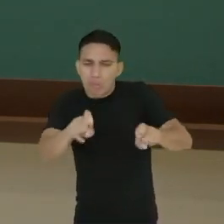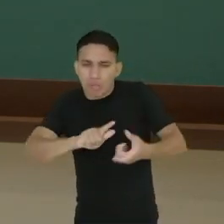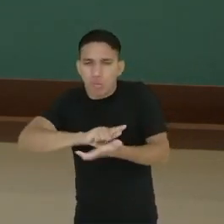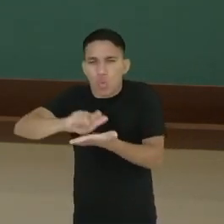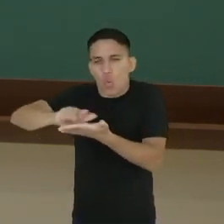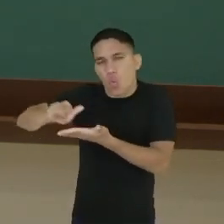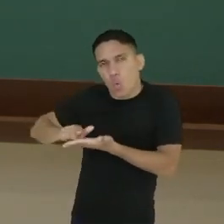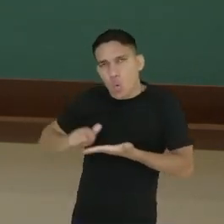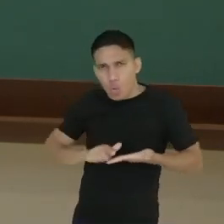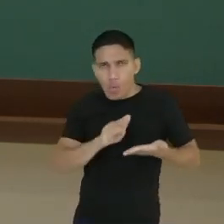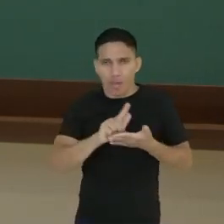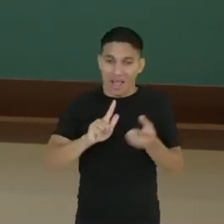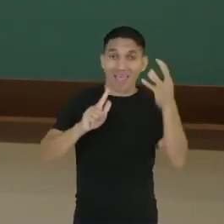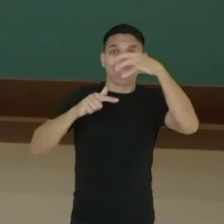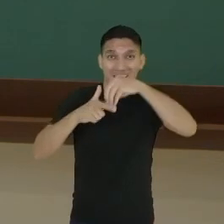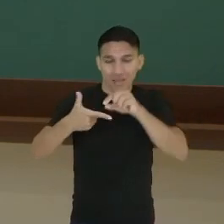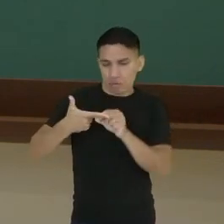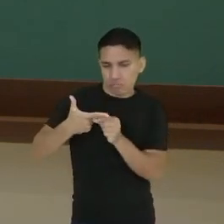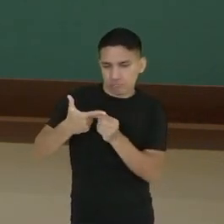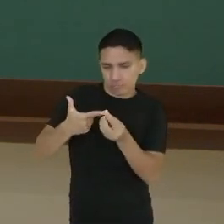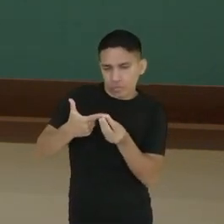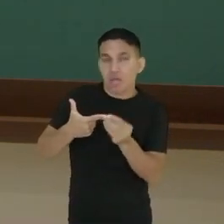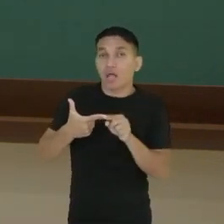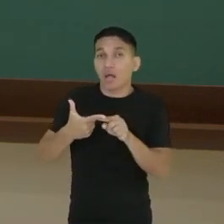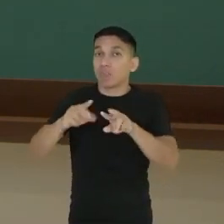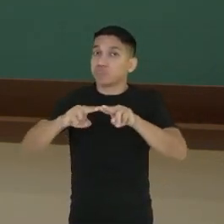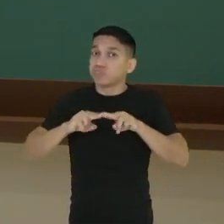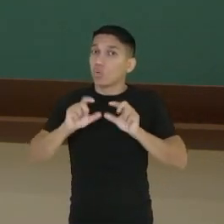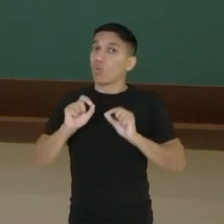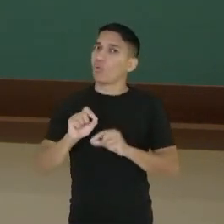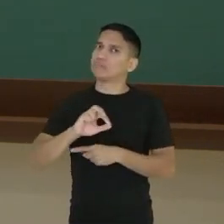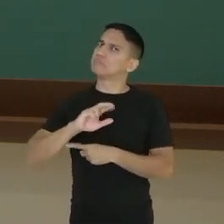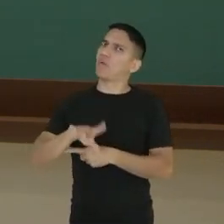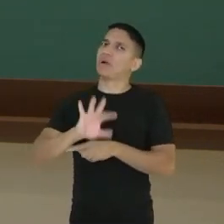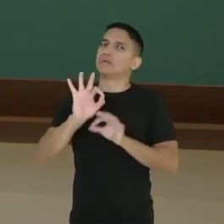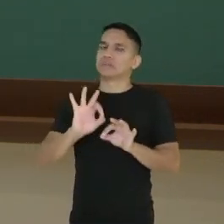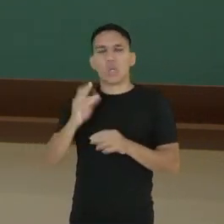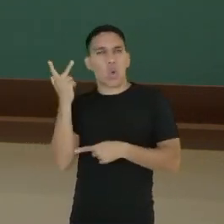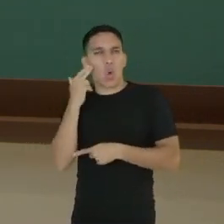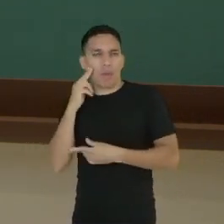ele vai limpando esse canal. Não é muito comum,